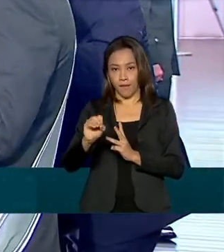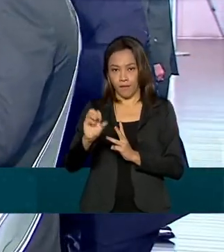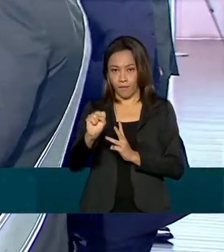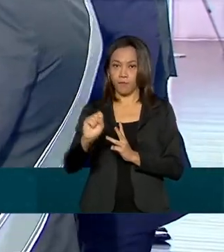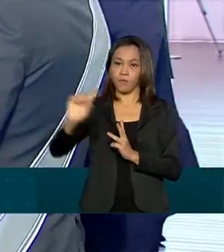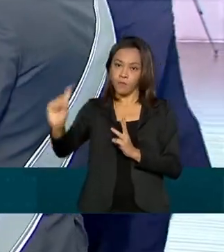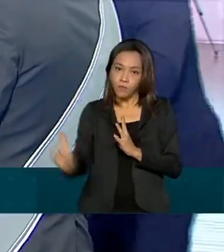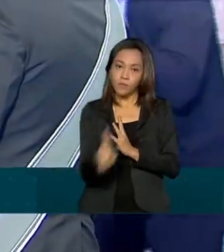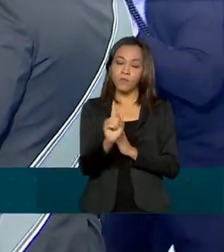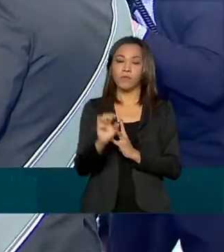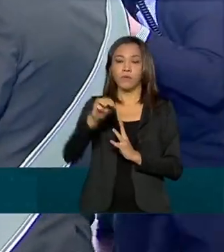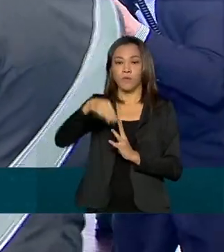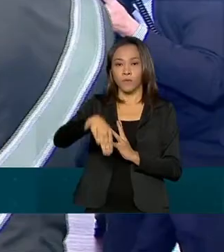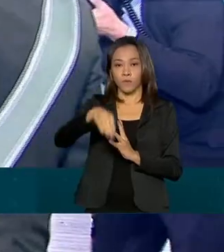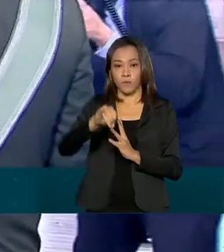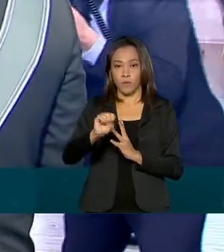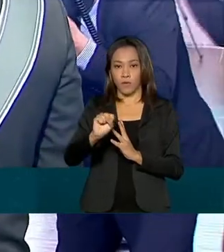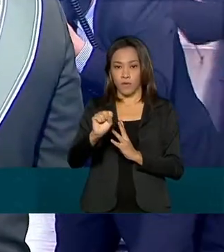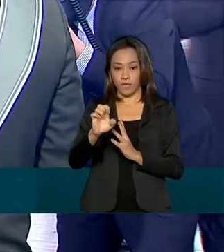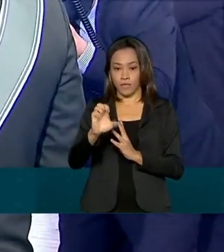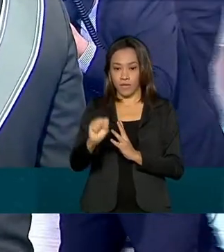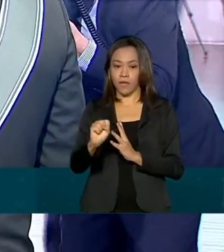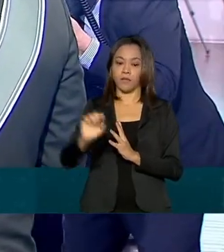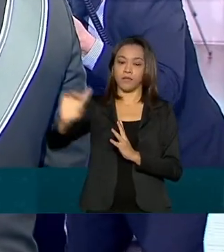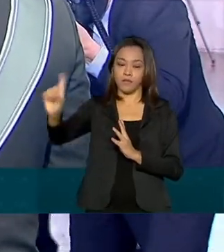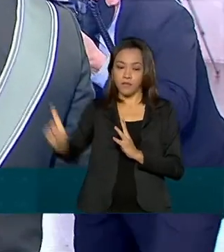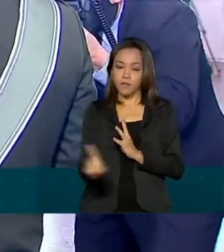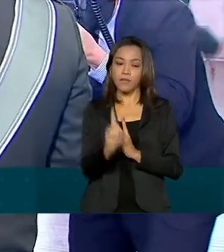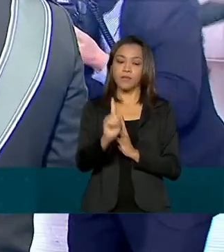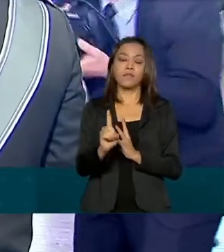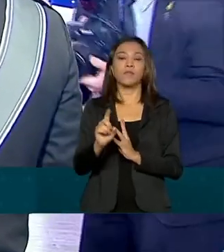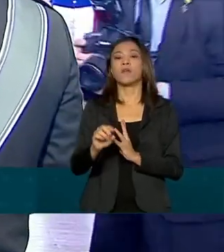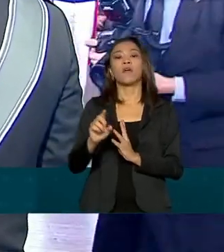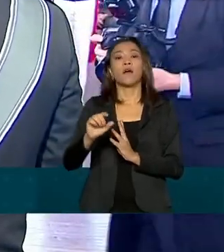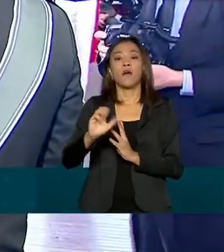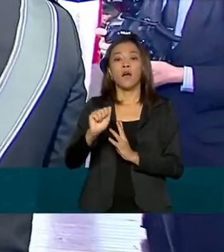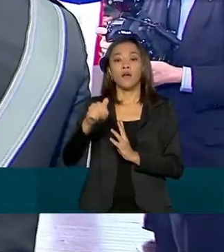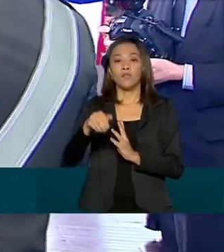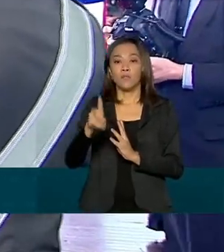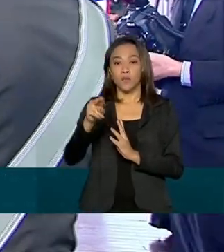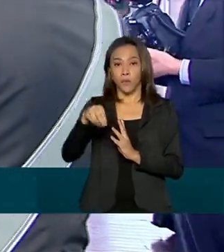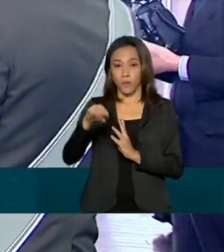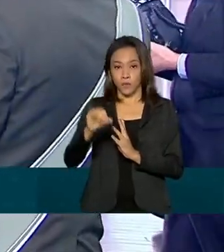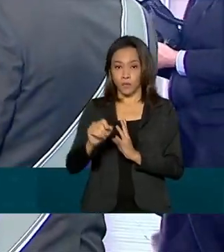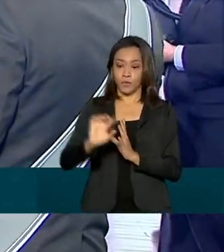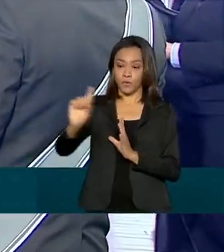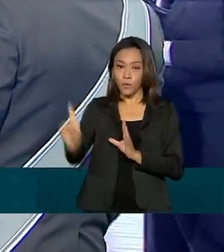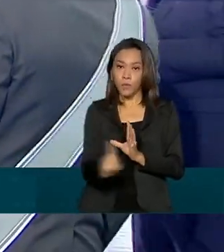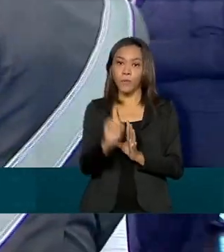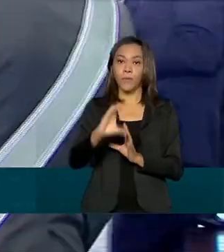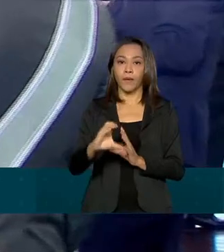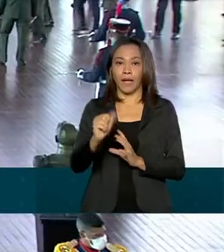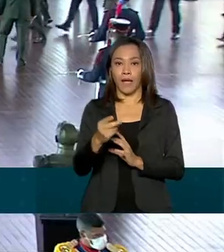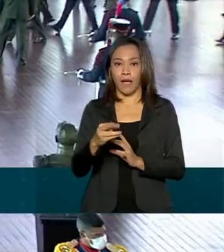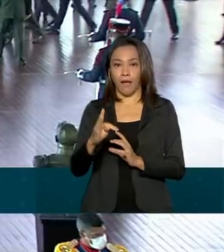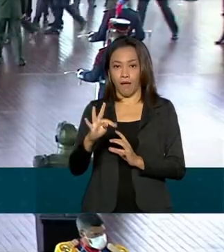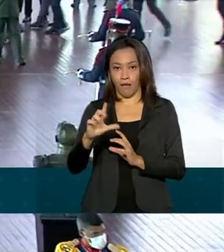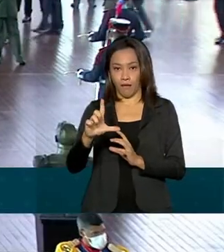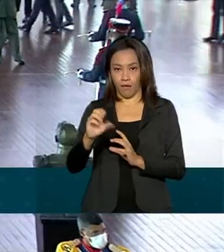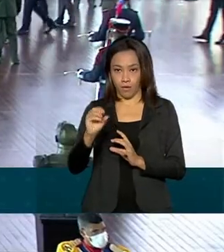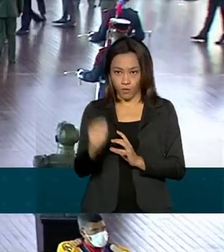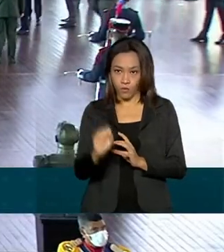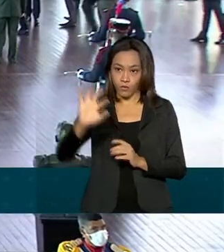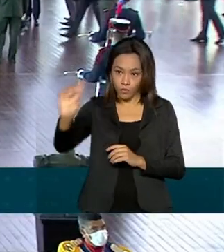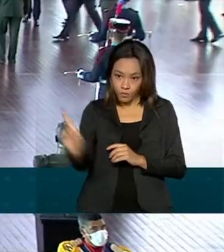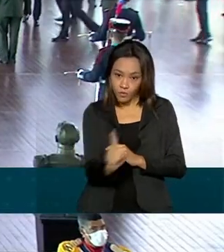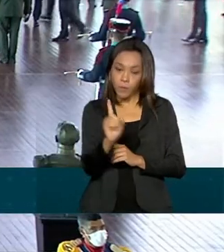Moisés da Paixão Junior Luciano Antônio sibinel Carlos Vinícius Teixeira de Vasconcelos